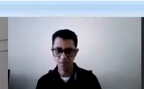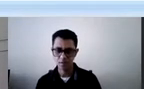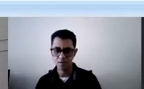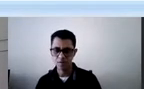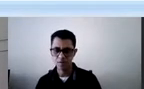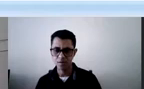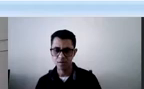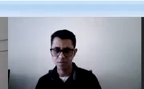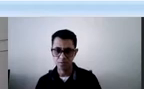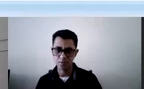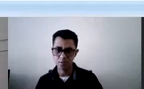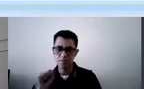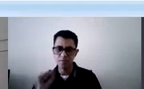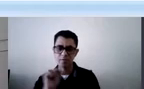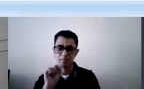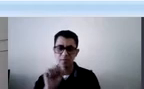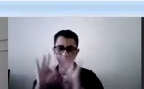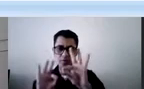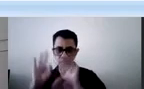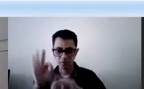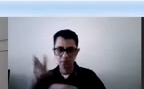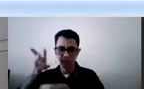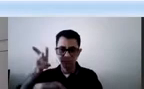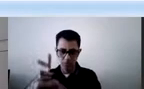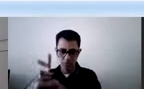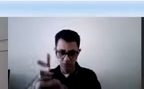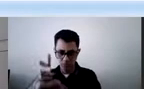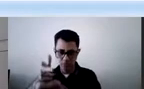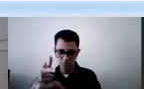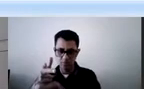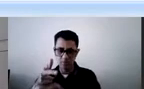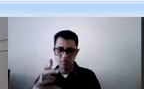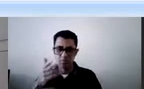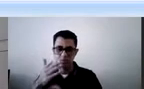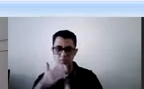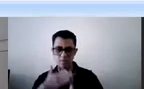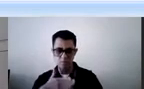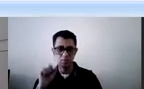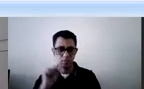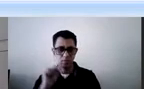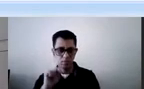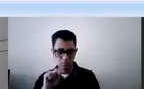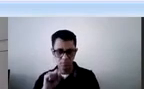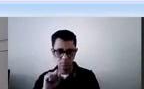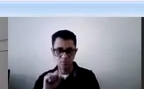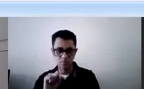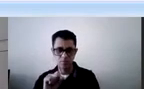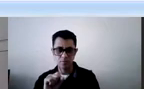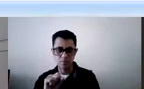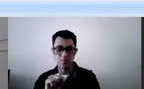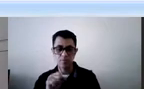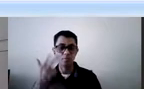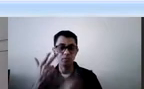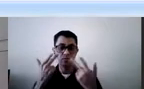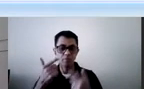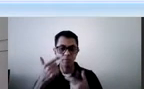criatividade, socioemocionais, desafios, equipe, trabalho. Nossa, que estranho. Tá abrindo